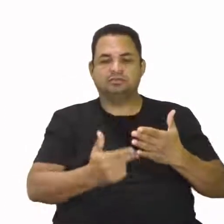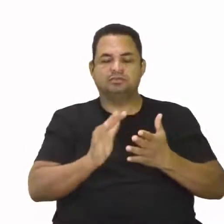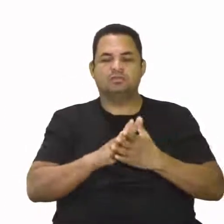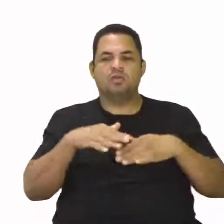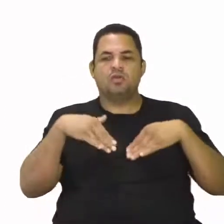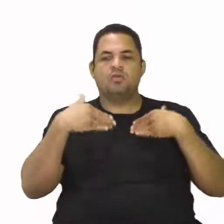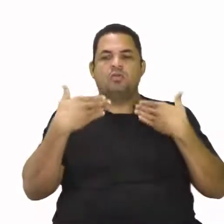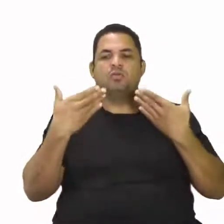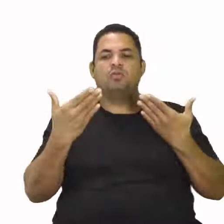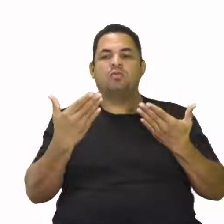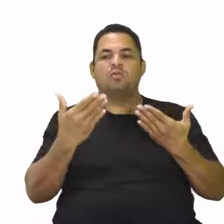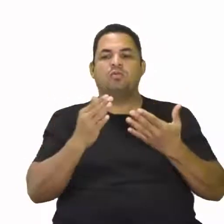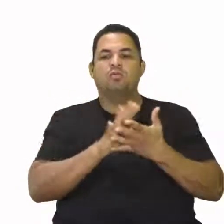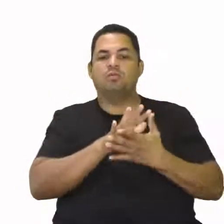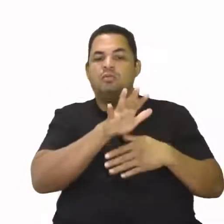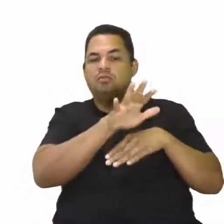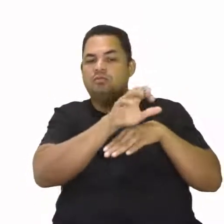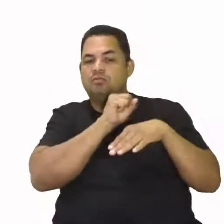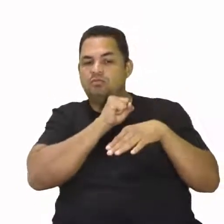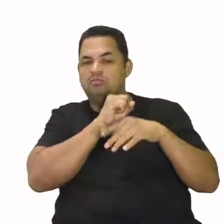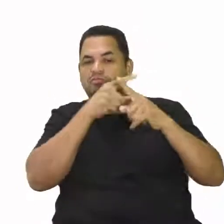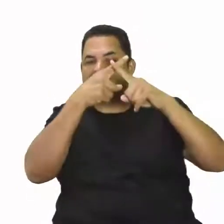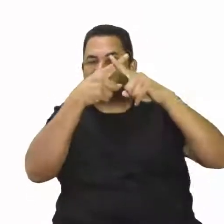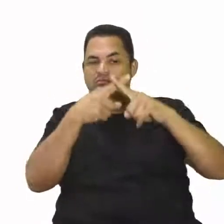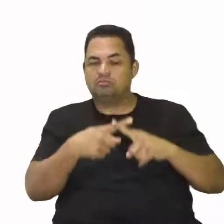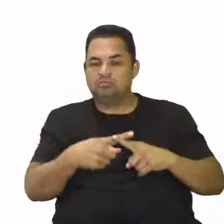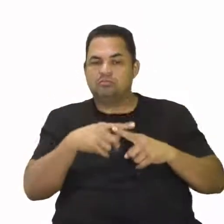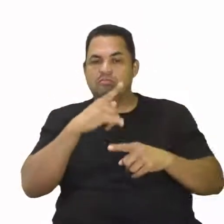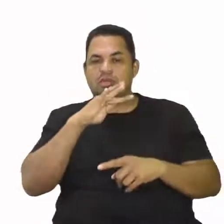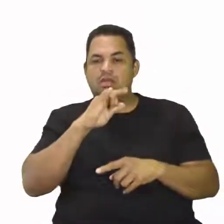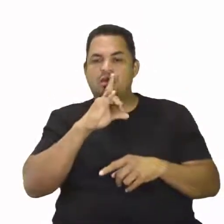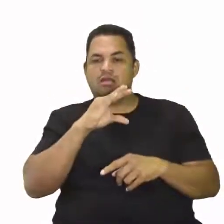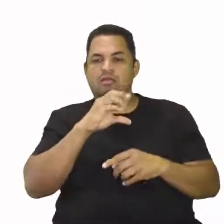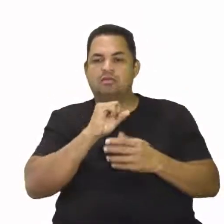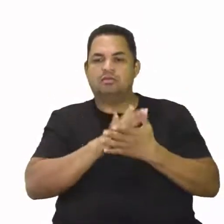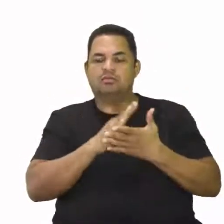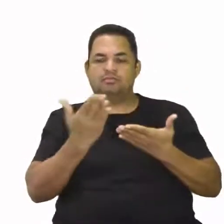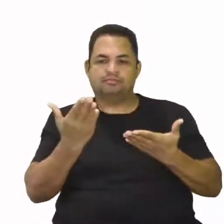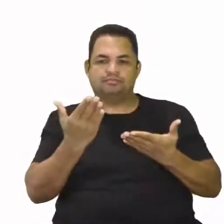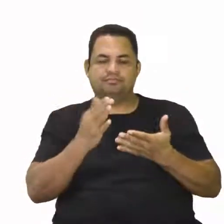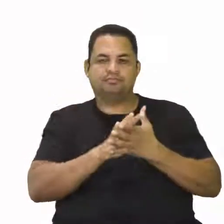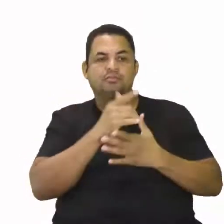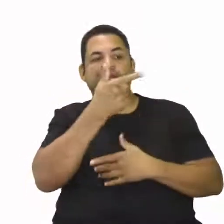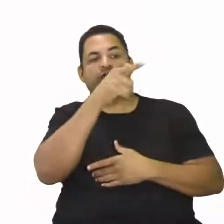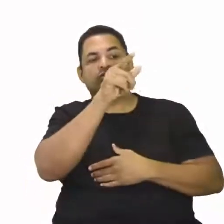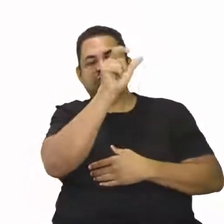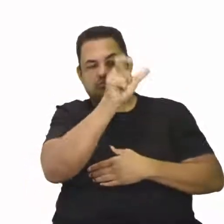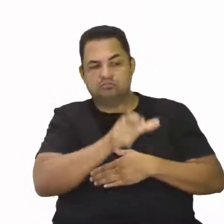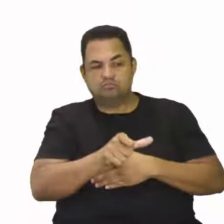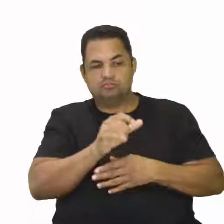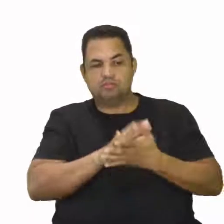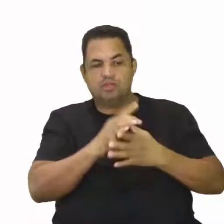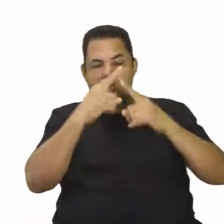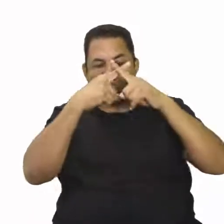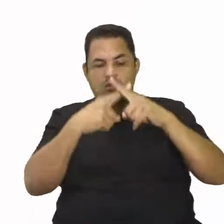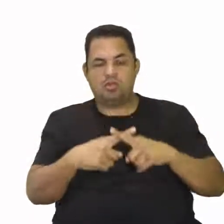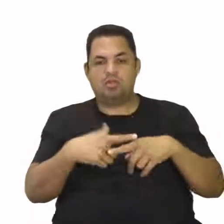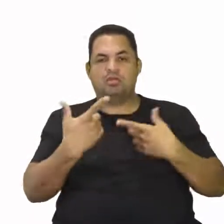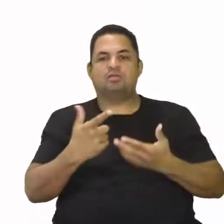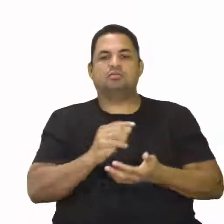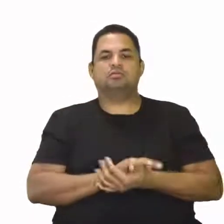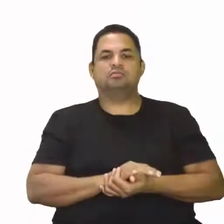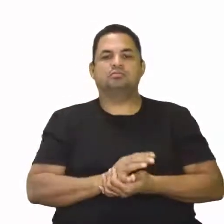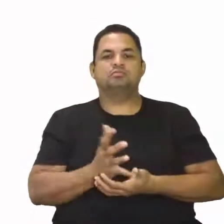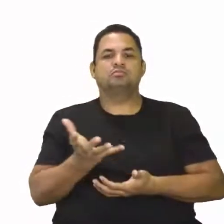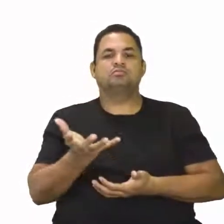ele chama o pardo para um duelo, o pardo chama o outro cara para o duelo, ele fala o quê?